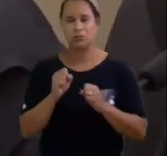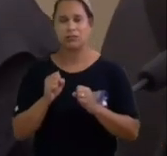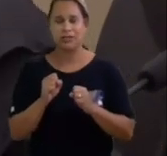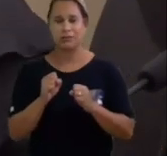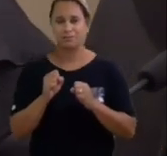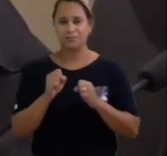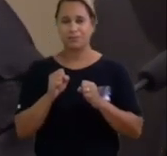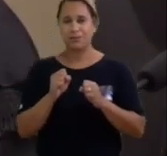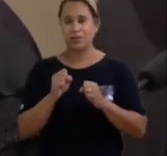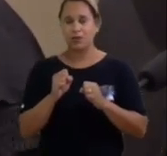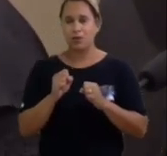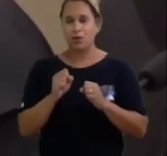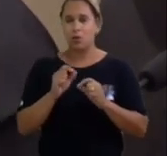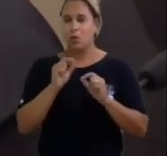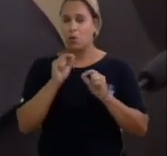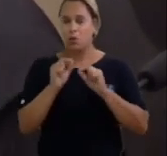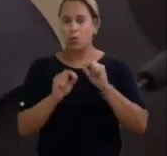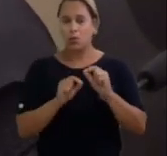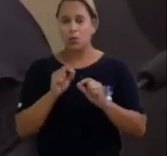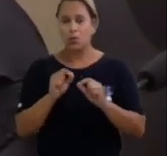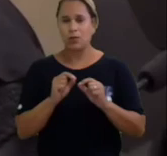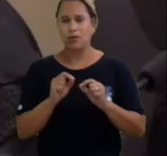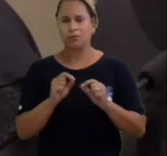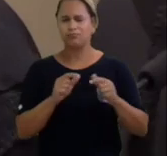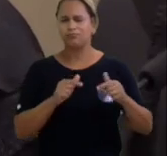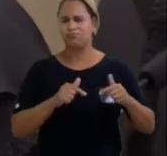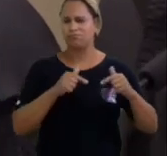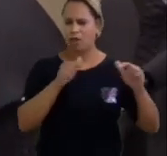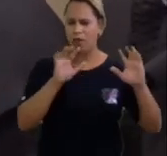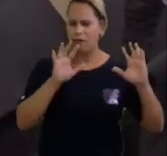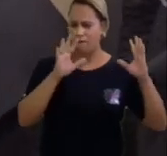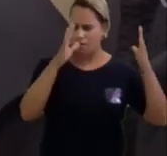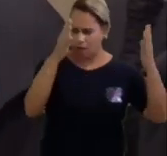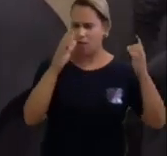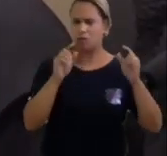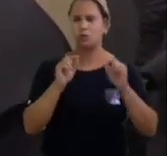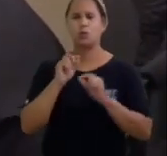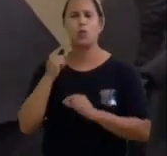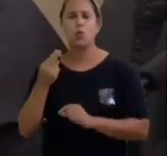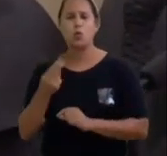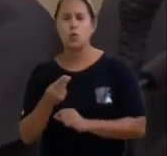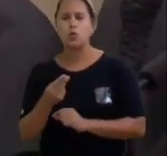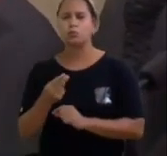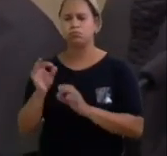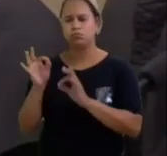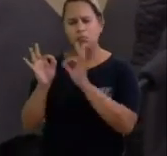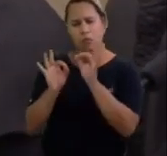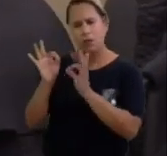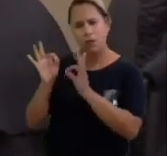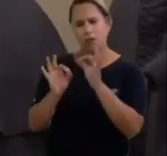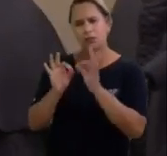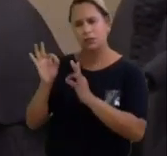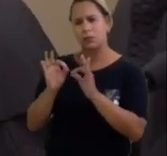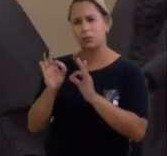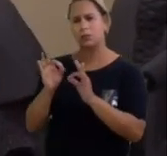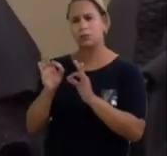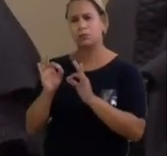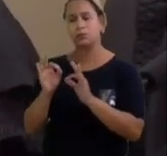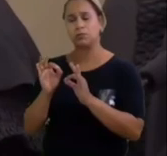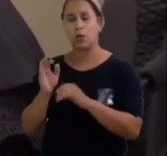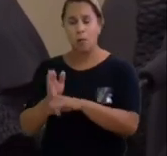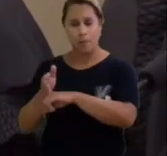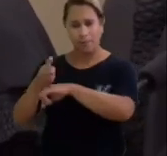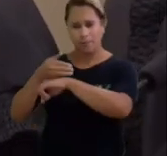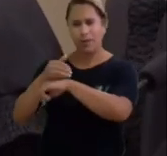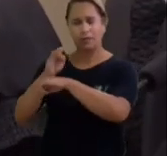pré-candidato, seja pela realização de eventos, seja pelo impulsionamento midiático, seja pela preparação do, então, pré-candidato para o momento